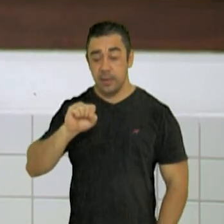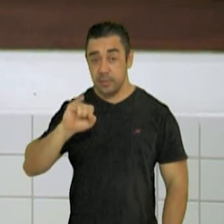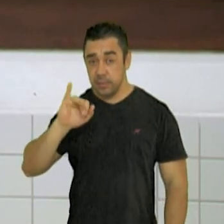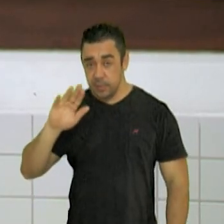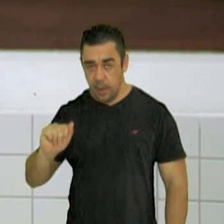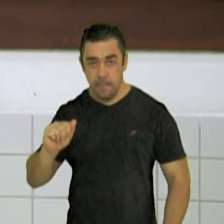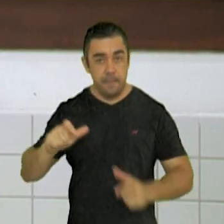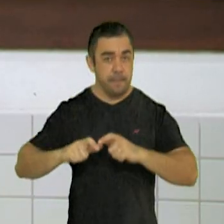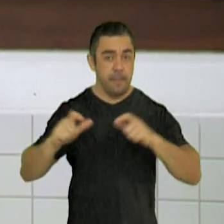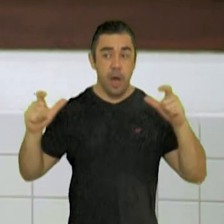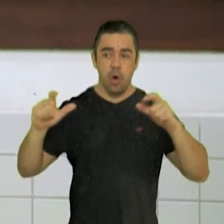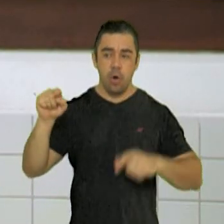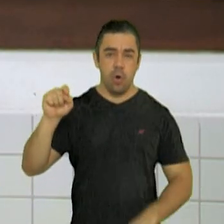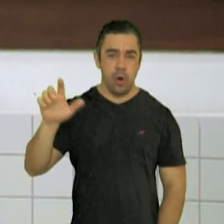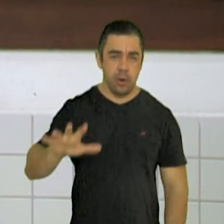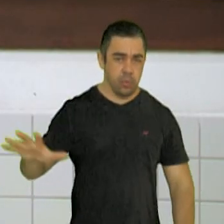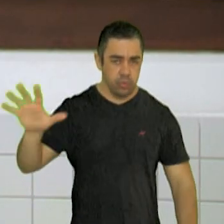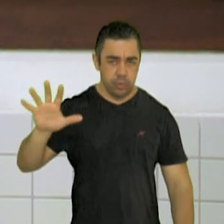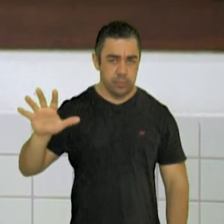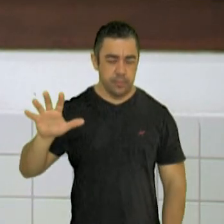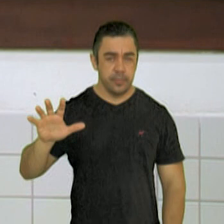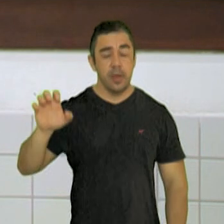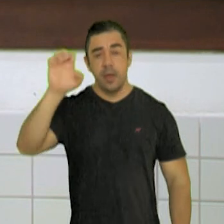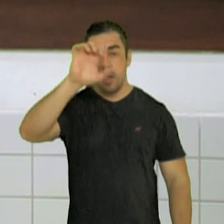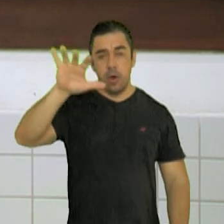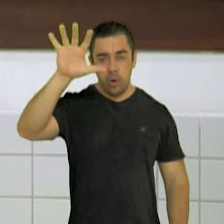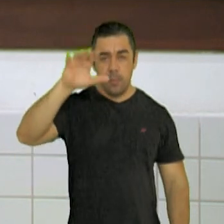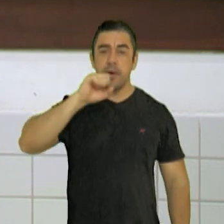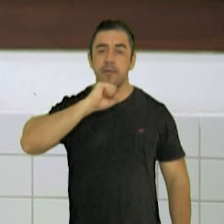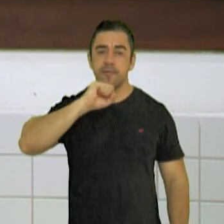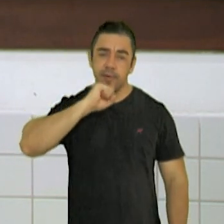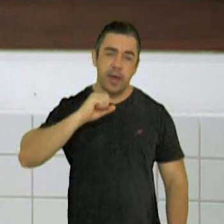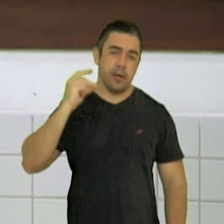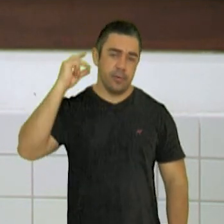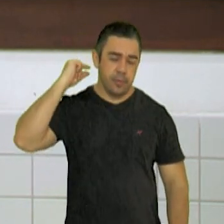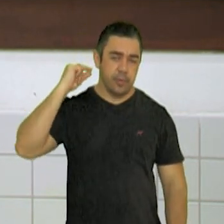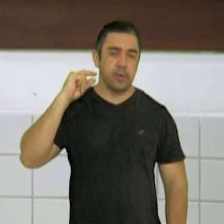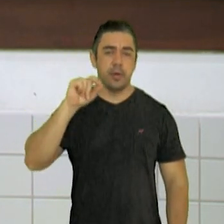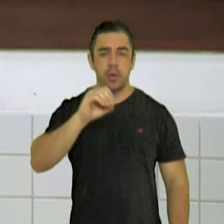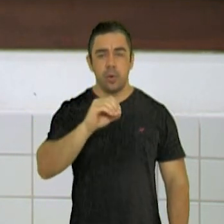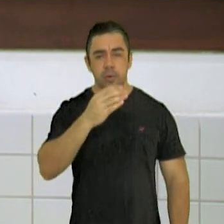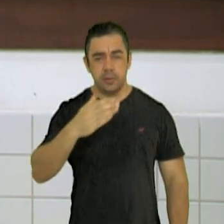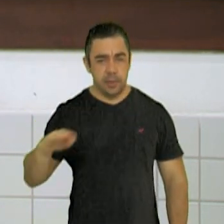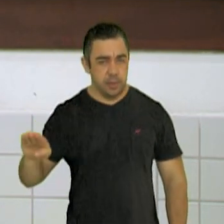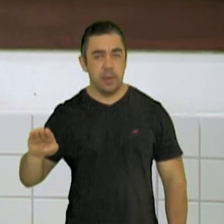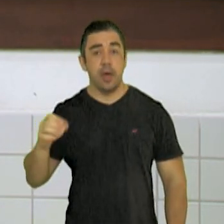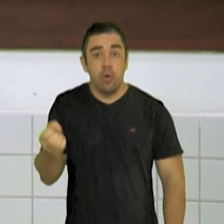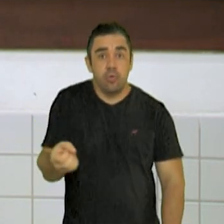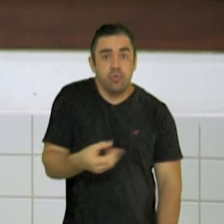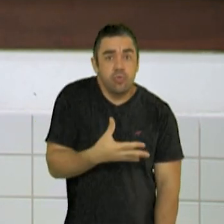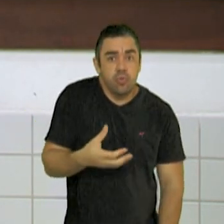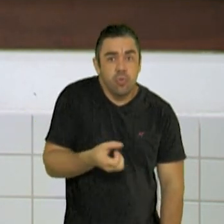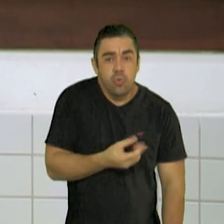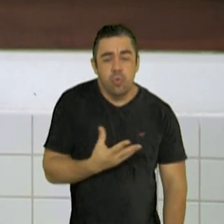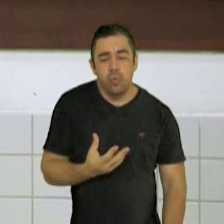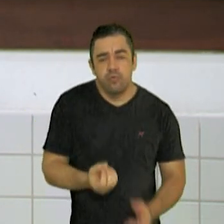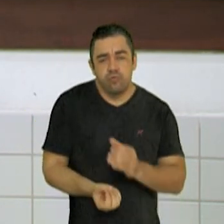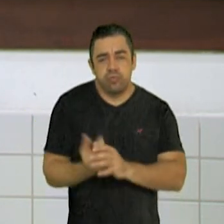continente do planeta, na Europa, que é o velho continente, e na Oceania, que é o novíssimo continente.